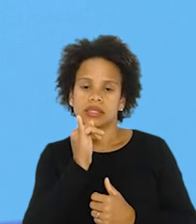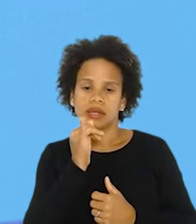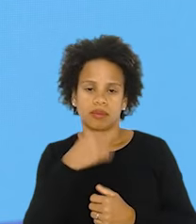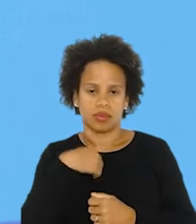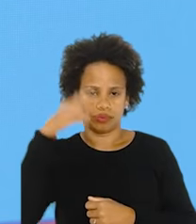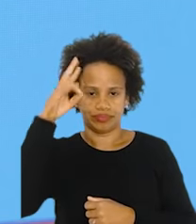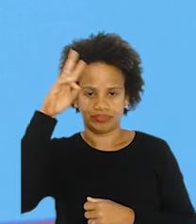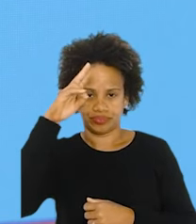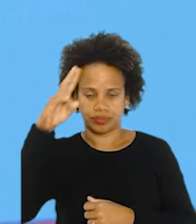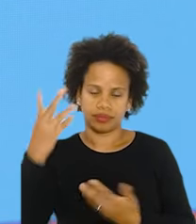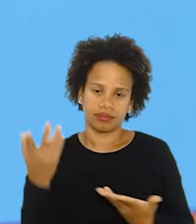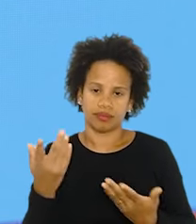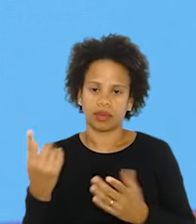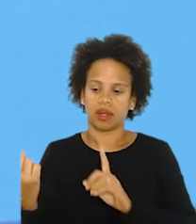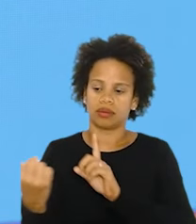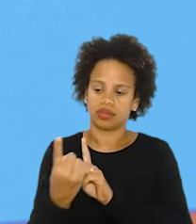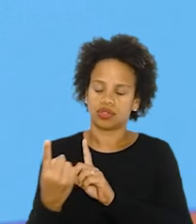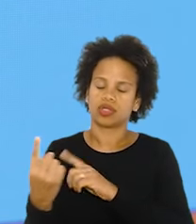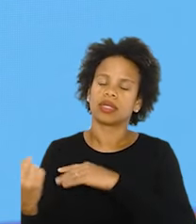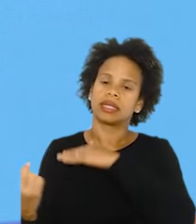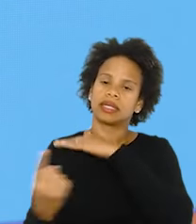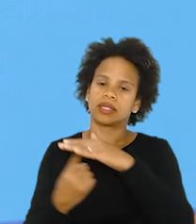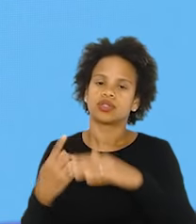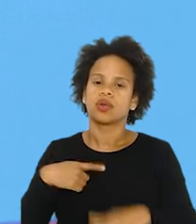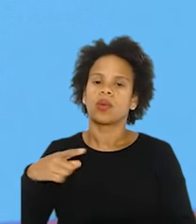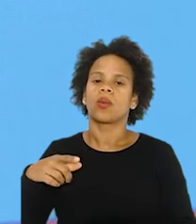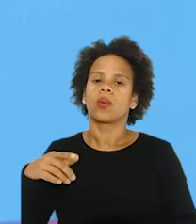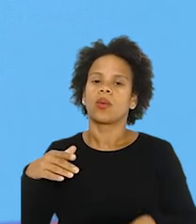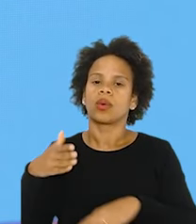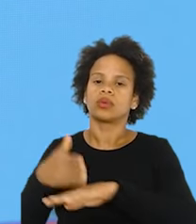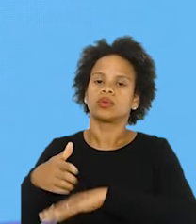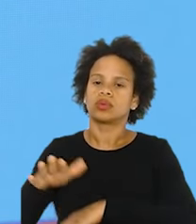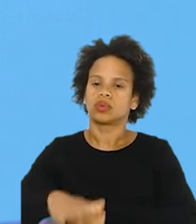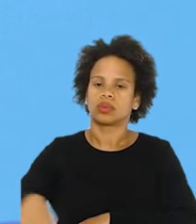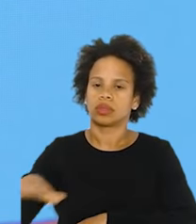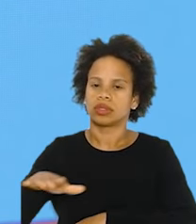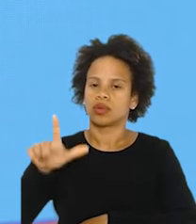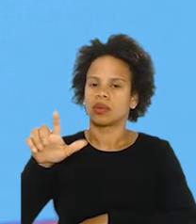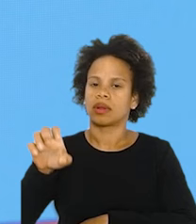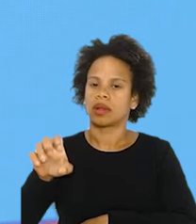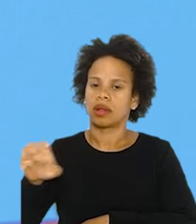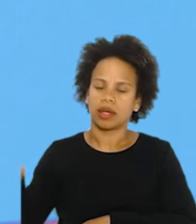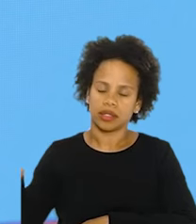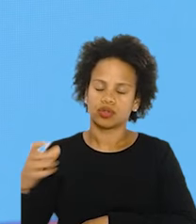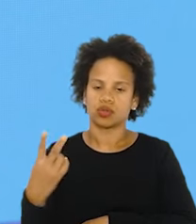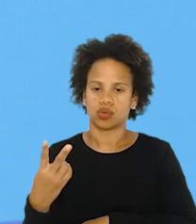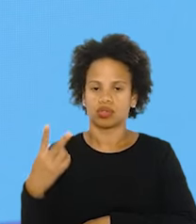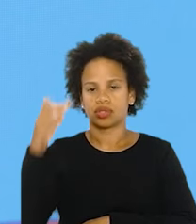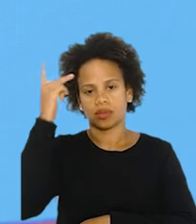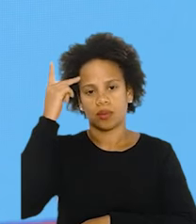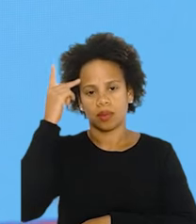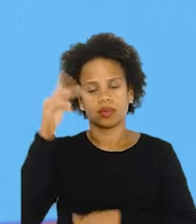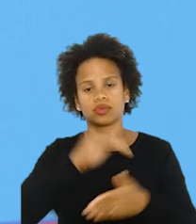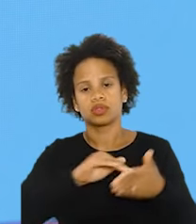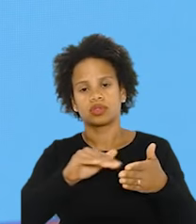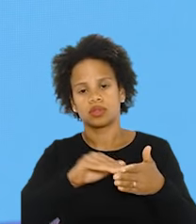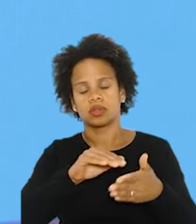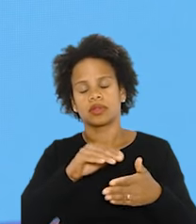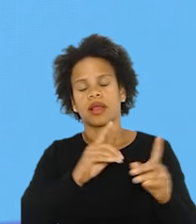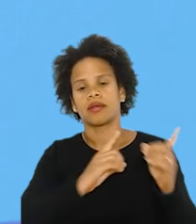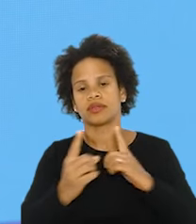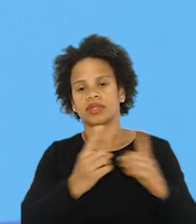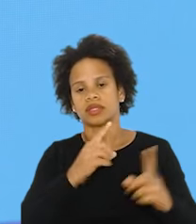um cliente eh na nossa Regional eu atuo ali na região leste 2 de São Paulo nosso escritório fica lá na Avenida São Miguel